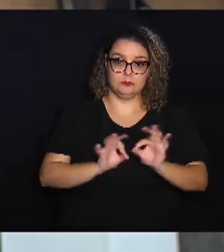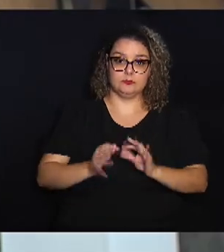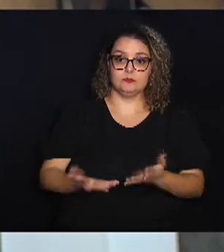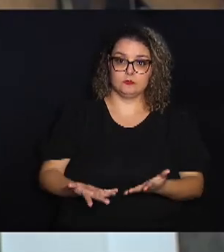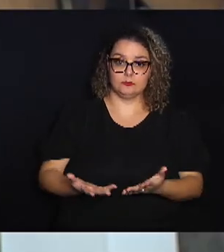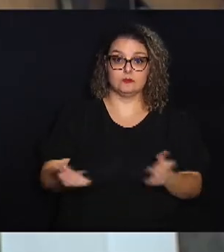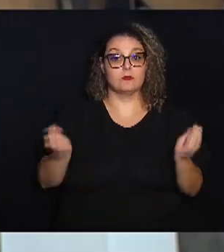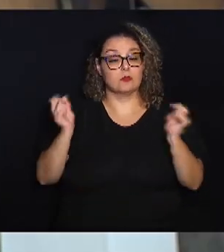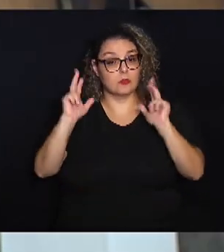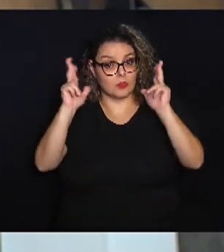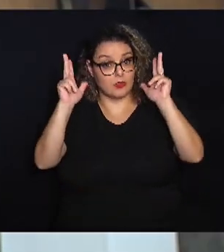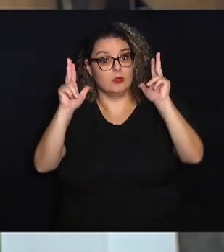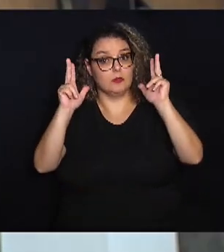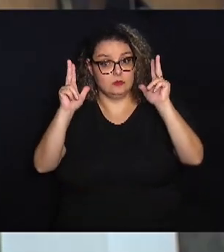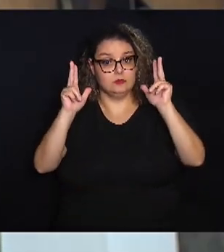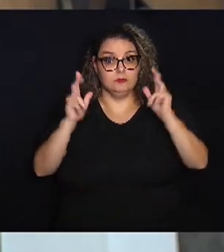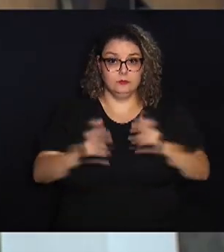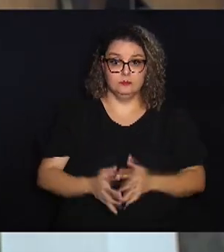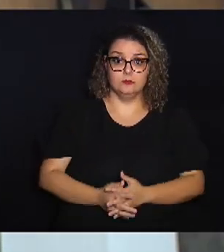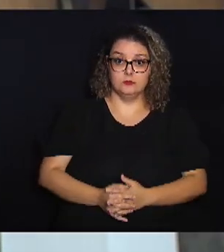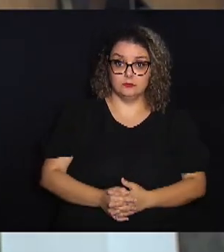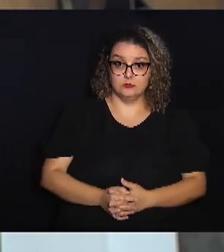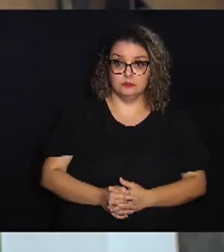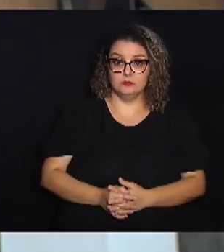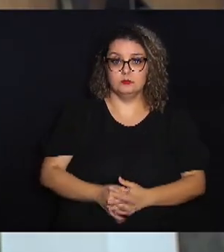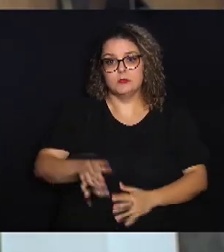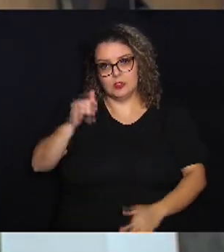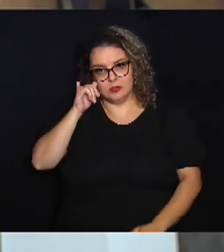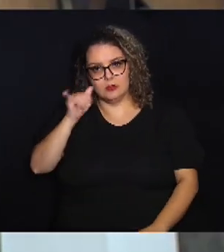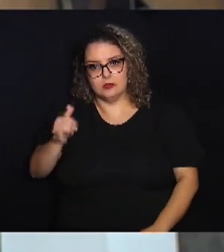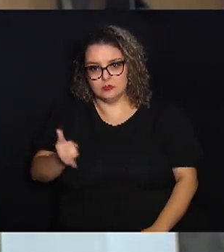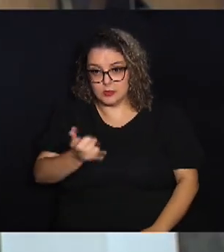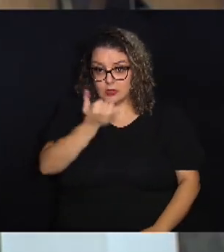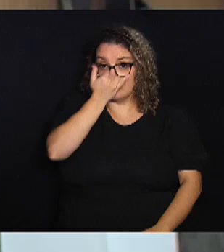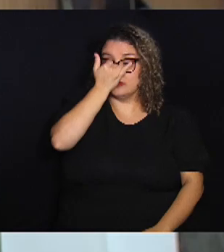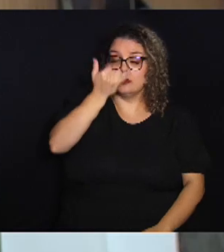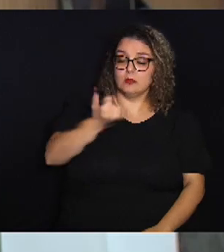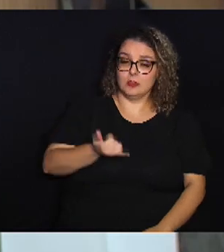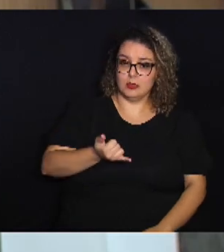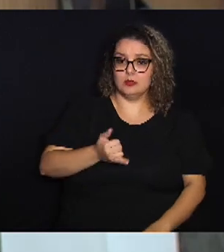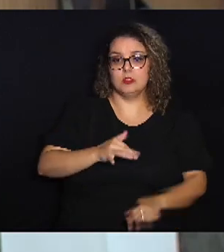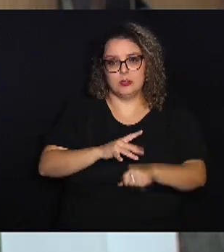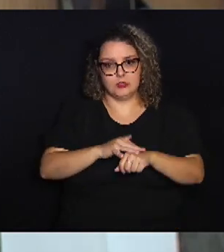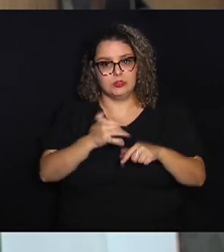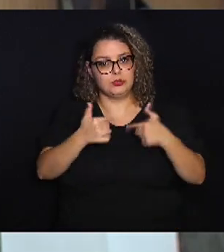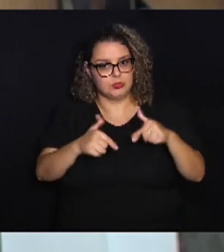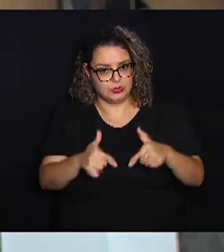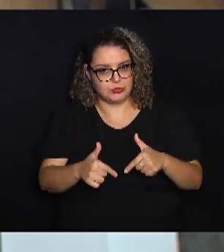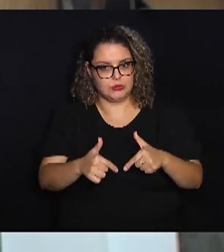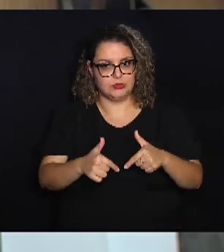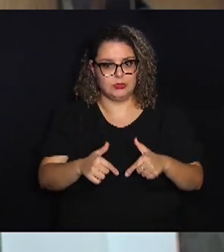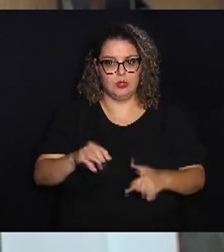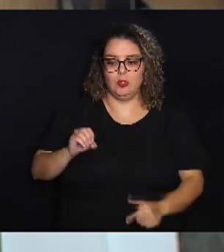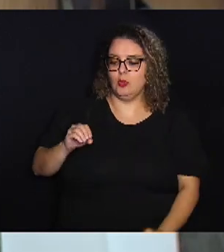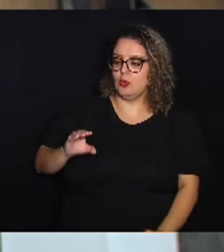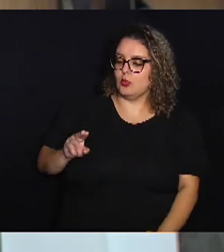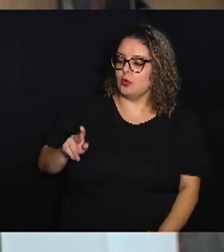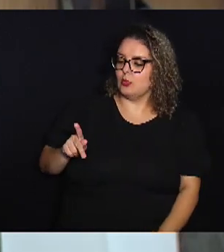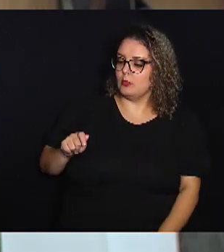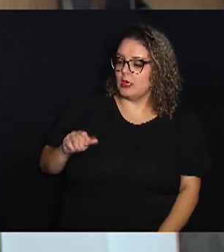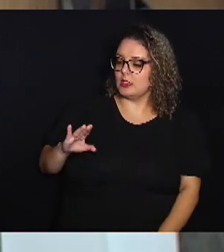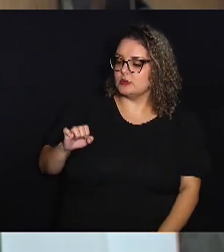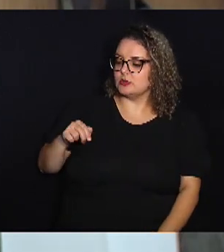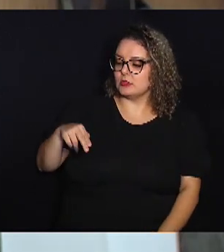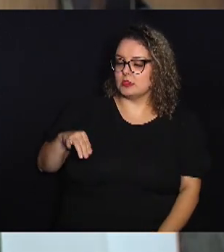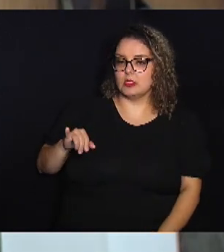chamar a atenção, chamar a atenção da prevenção das doenças de trabalho, das doenças ocupacionais, de como elas